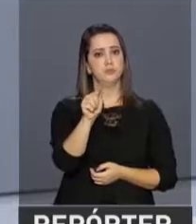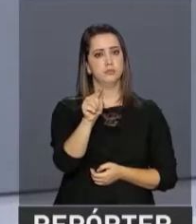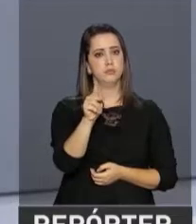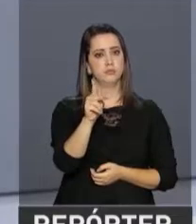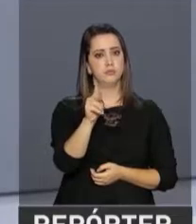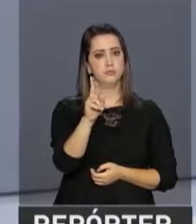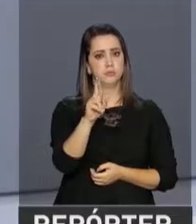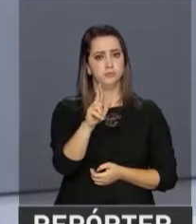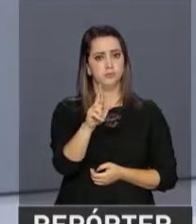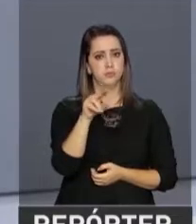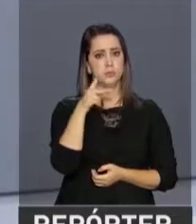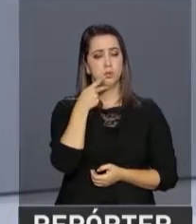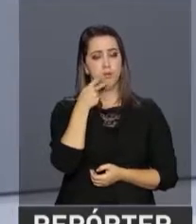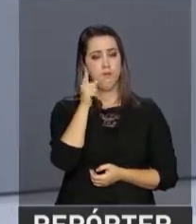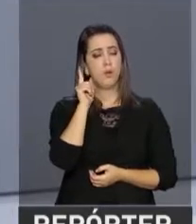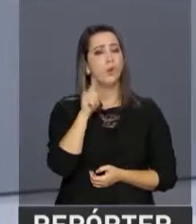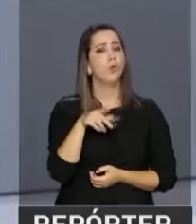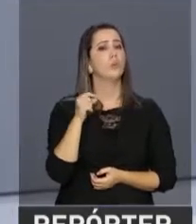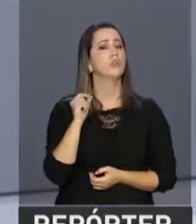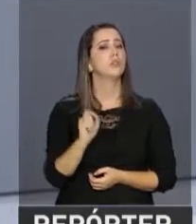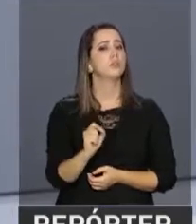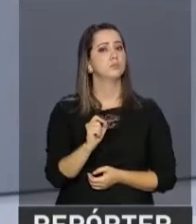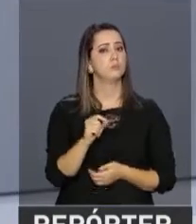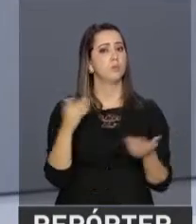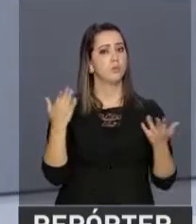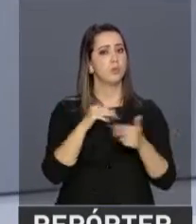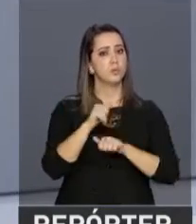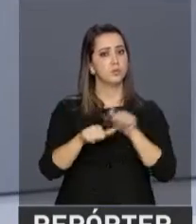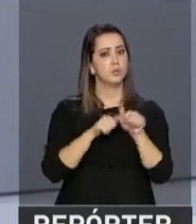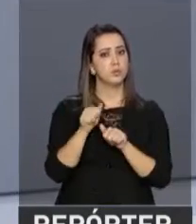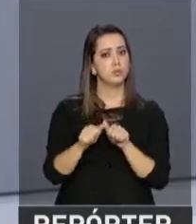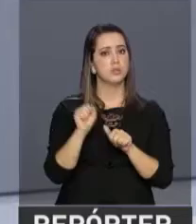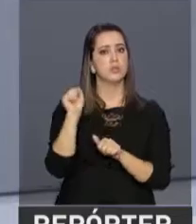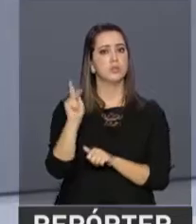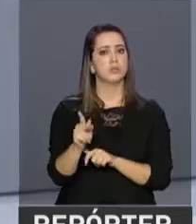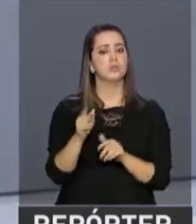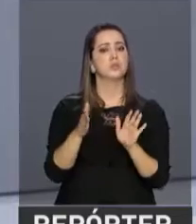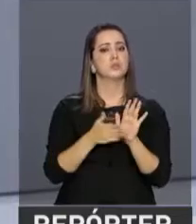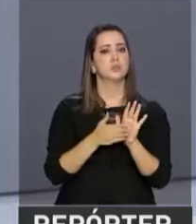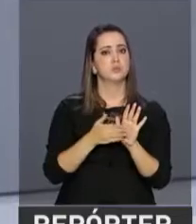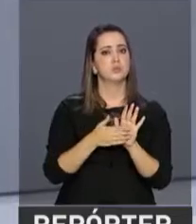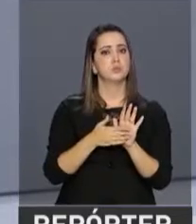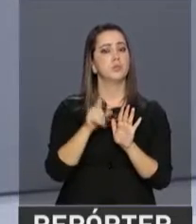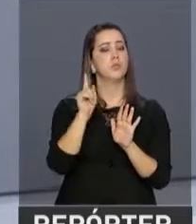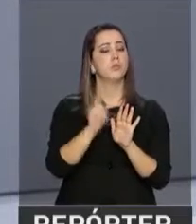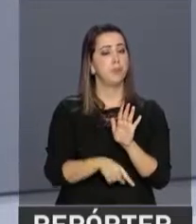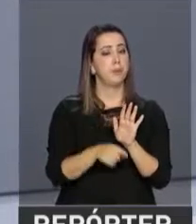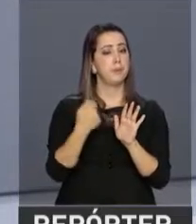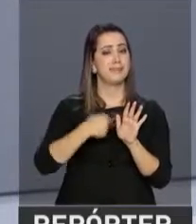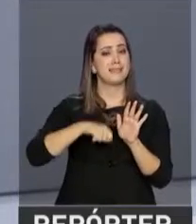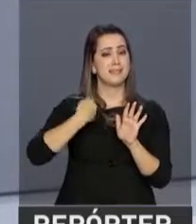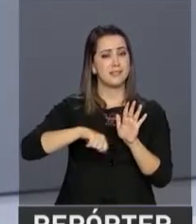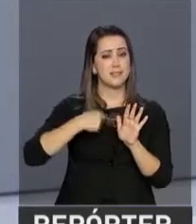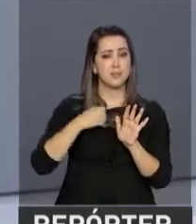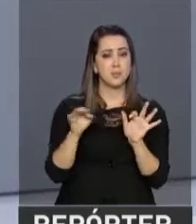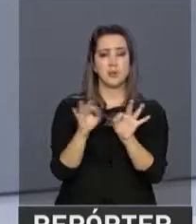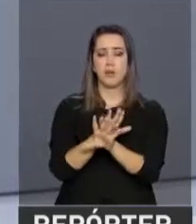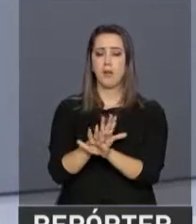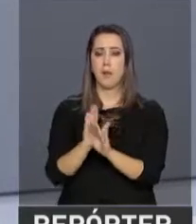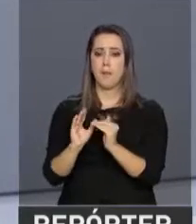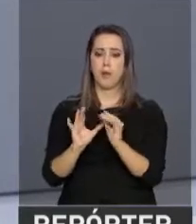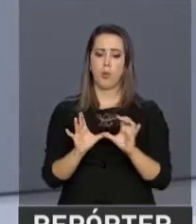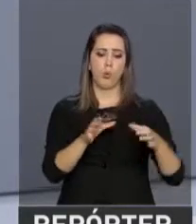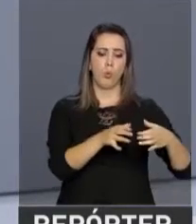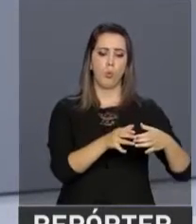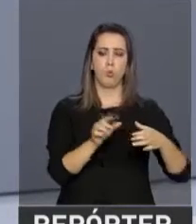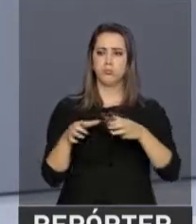moreira franco destacou hoje que as mudanças previstas na proposta de reforma da previdência são necessárias para acabar com os